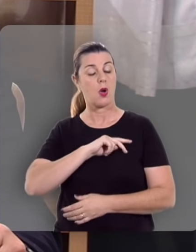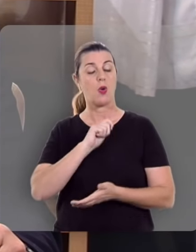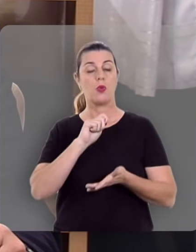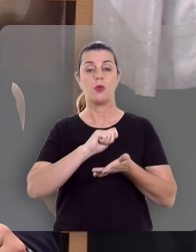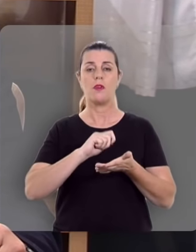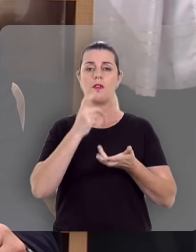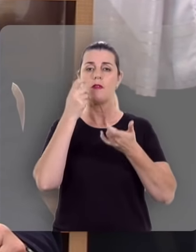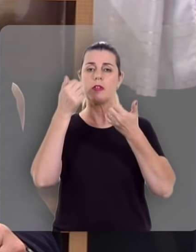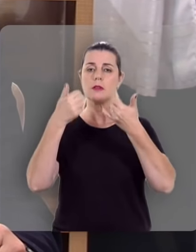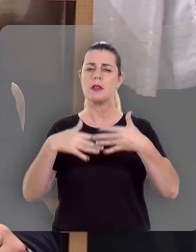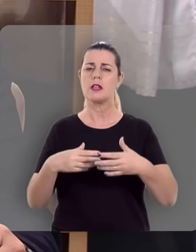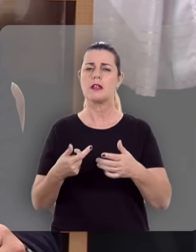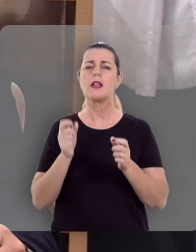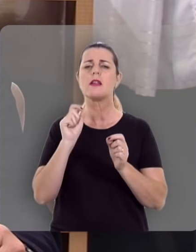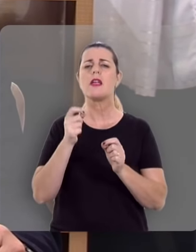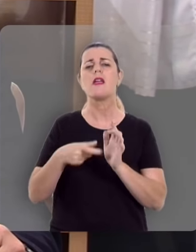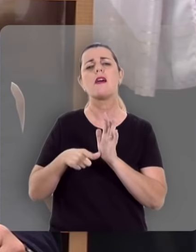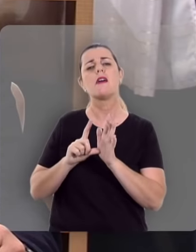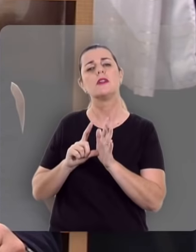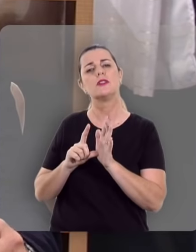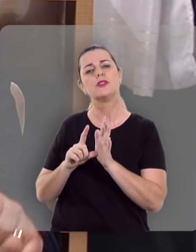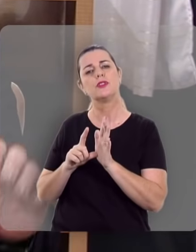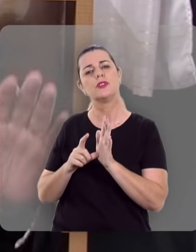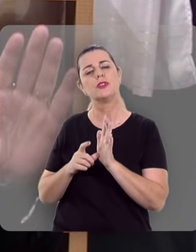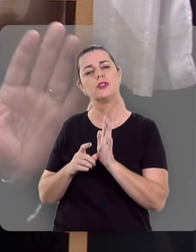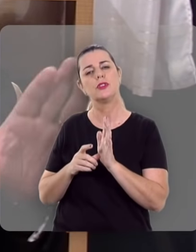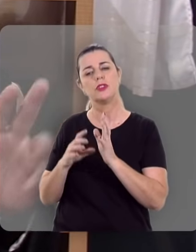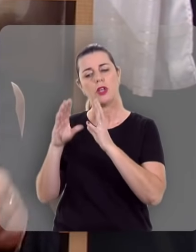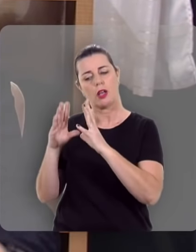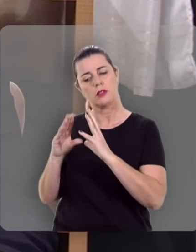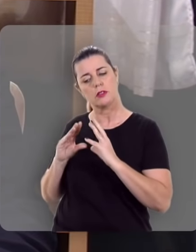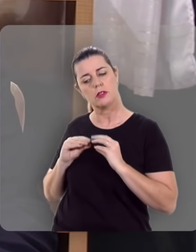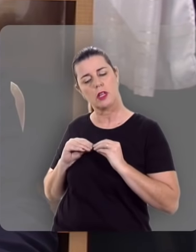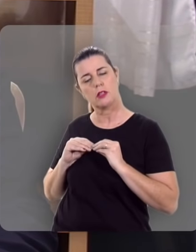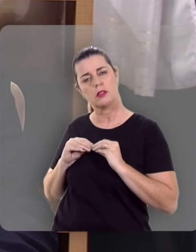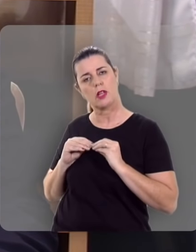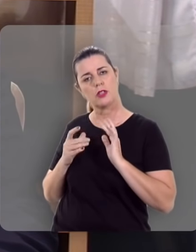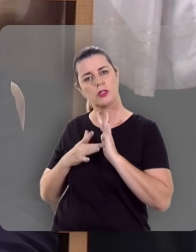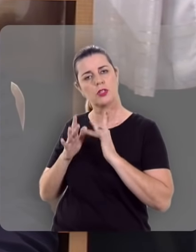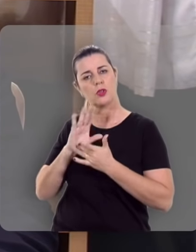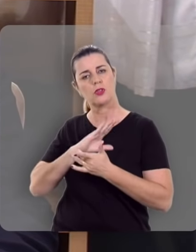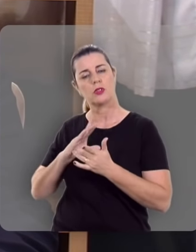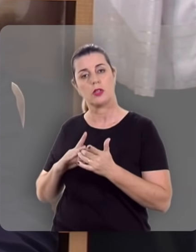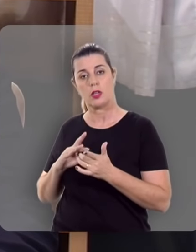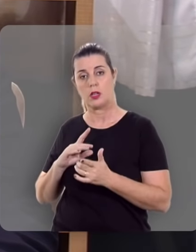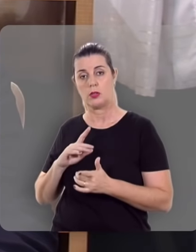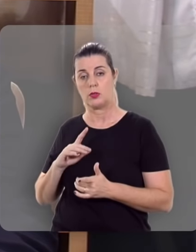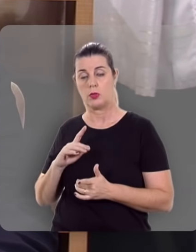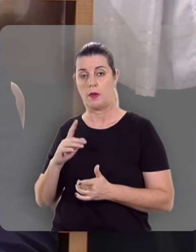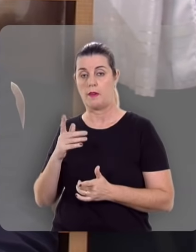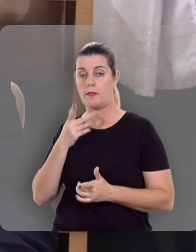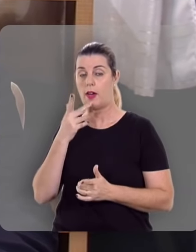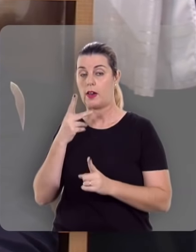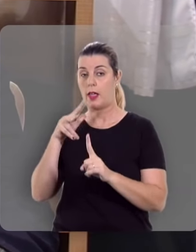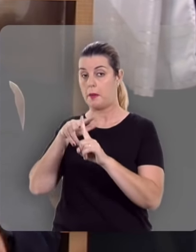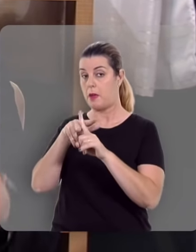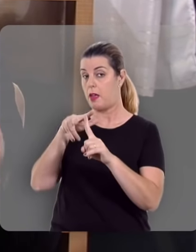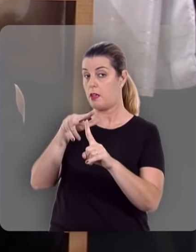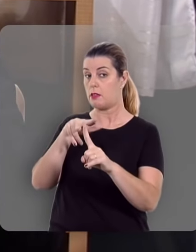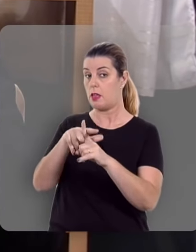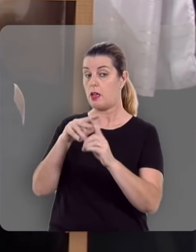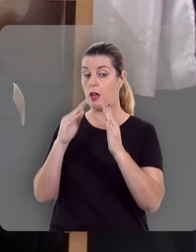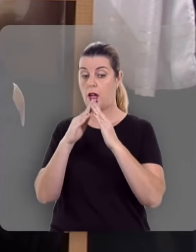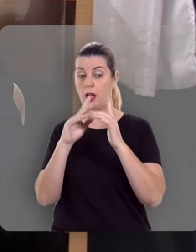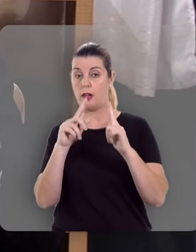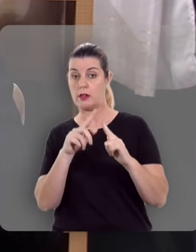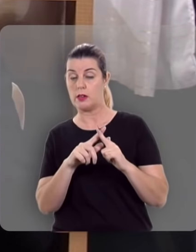antes de Cristo. Ele disse lá no capítulo 1 que ele era perseguidor da igreja de Deus. E depois ele diz então que